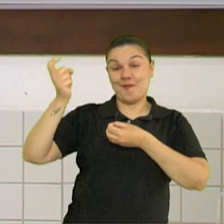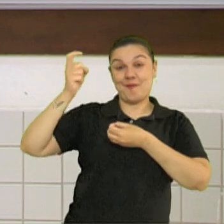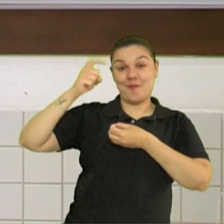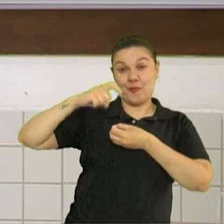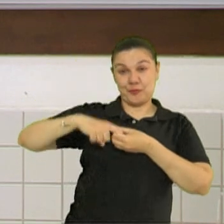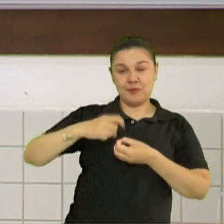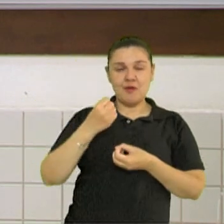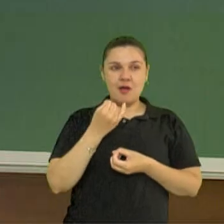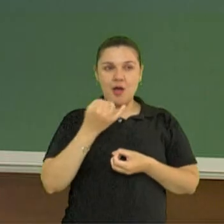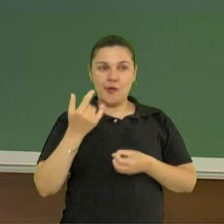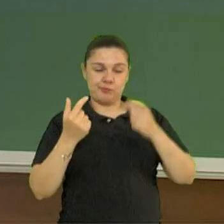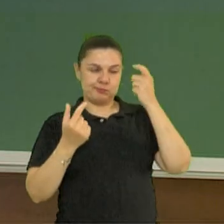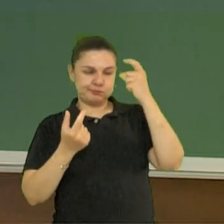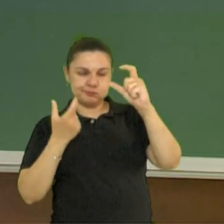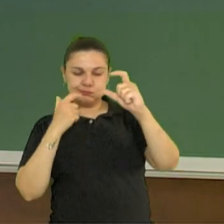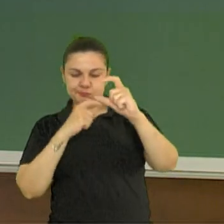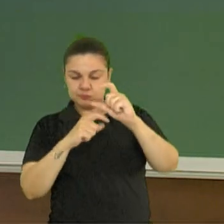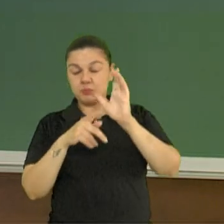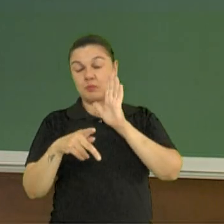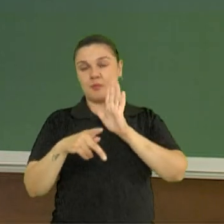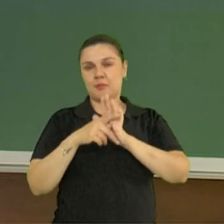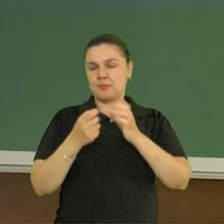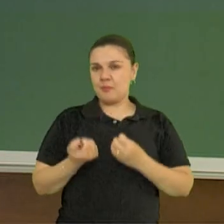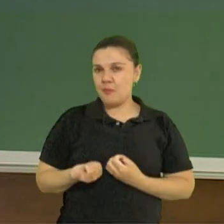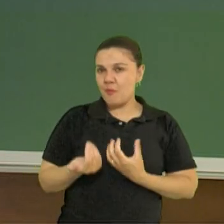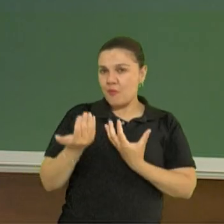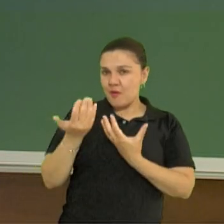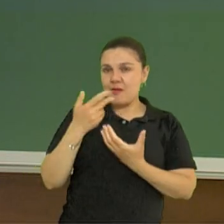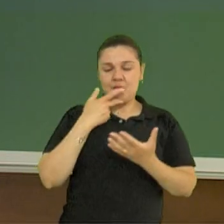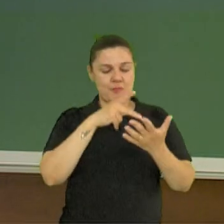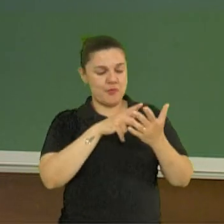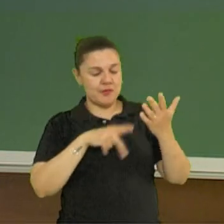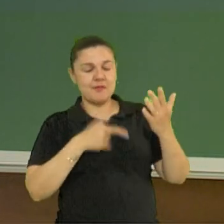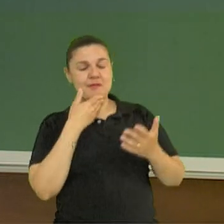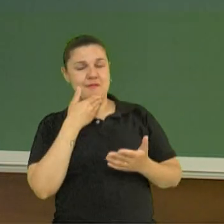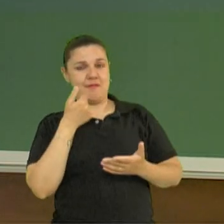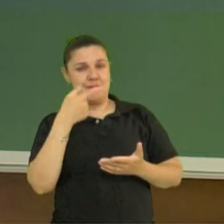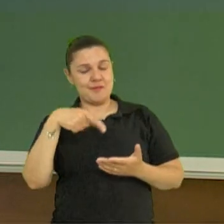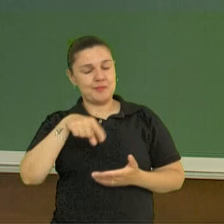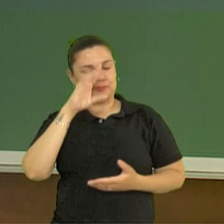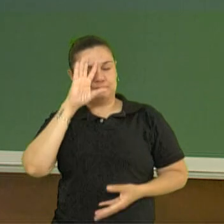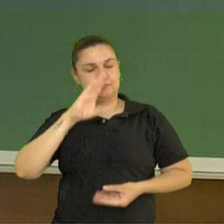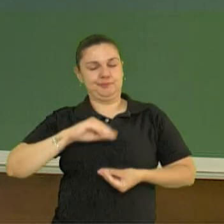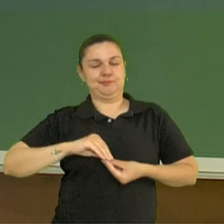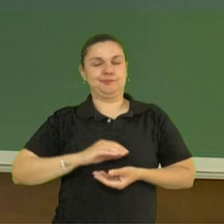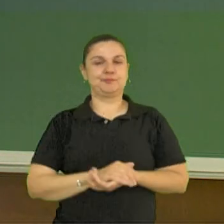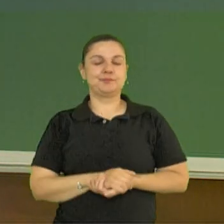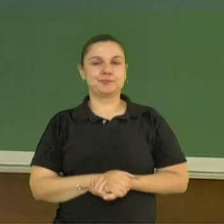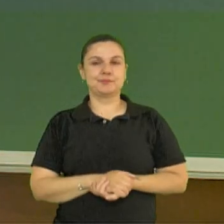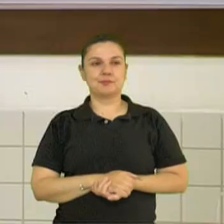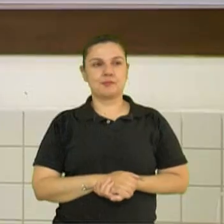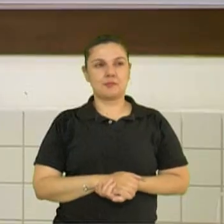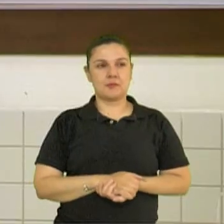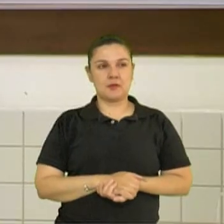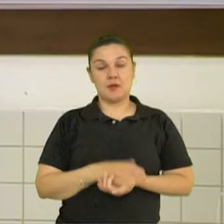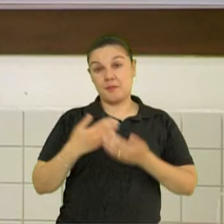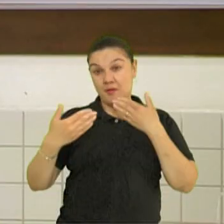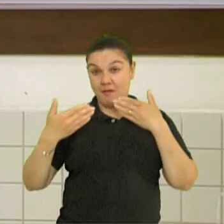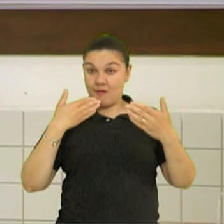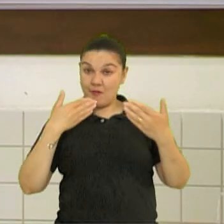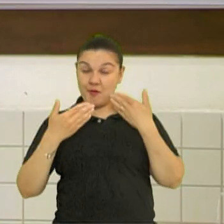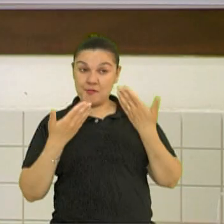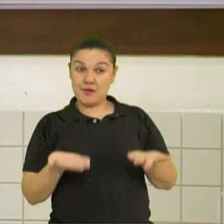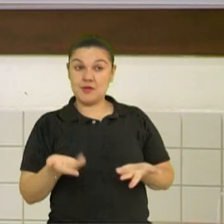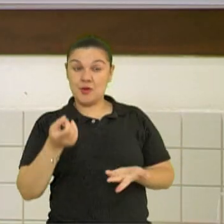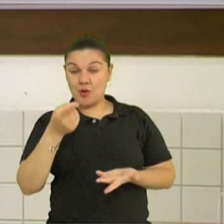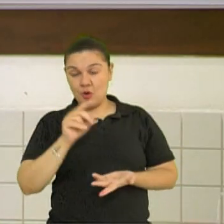novamente em alguns trechos do poema para ficar mais fácil, para ver se vocês conseguem compreender ali pela conversa que ele está tendo,